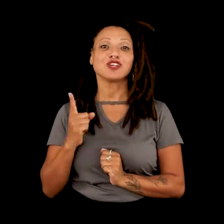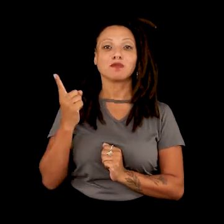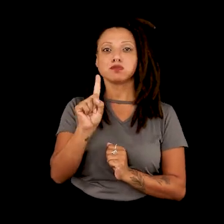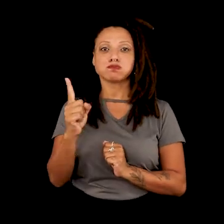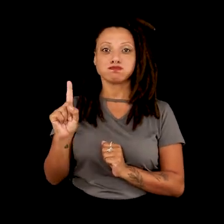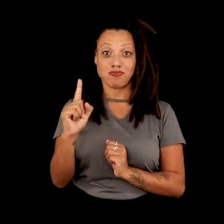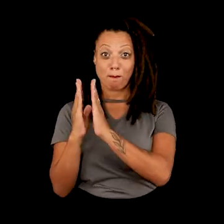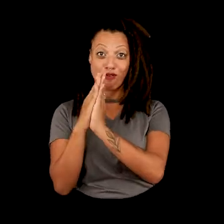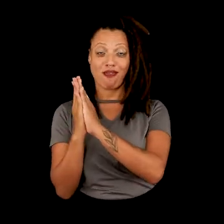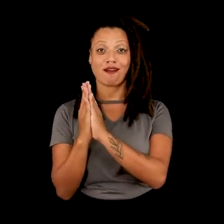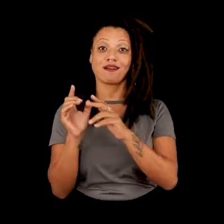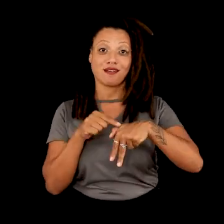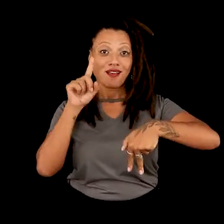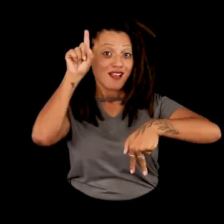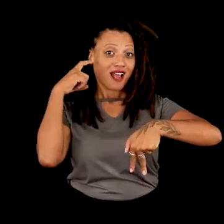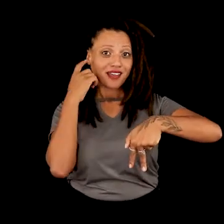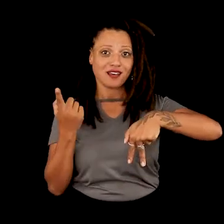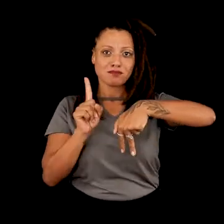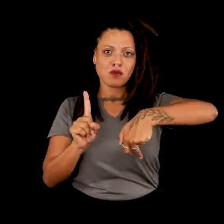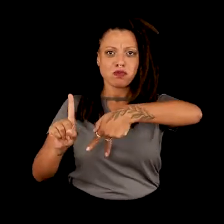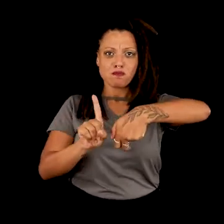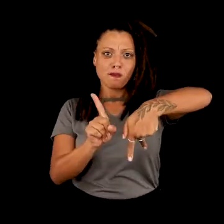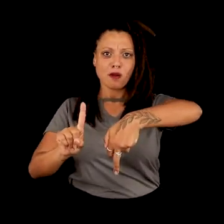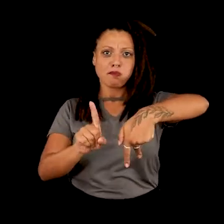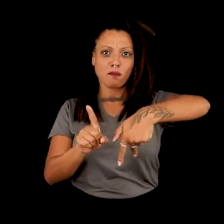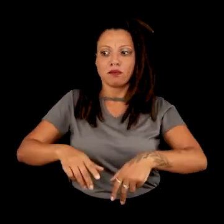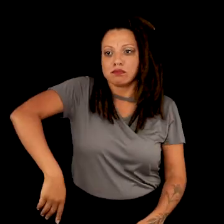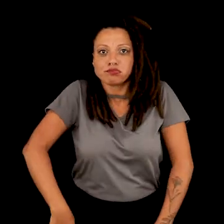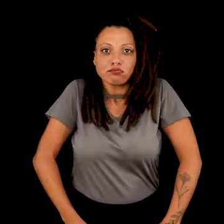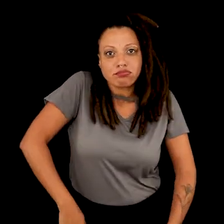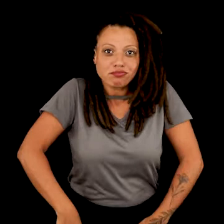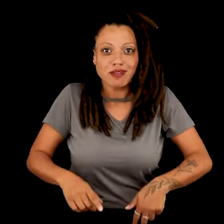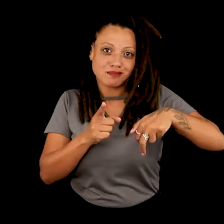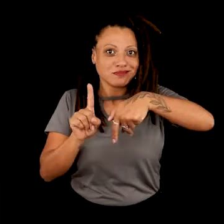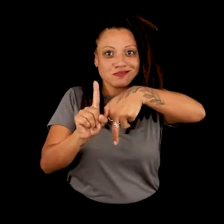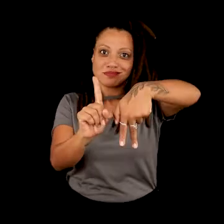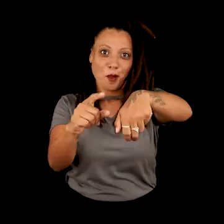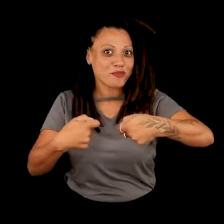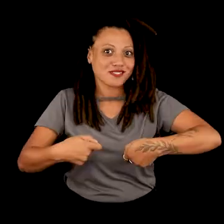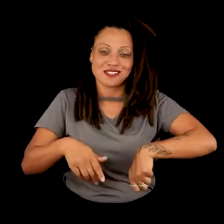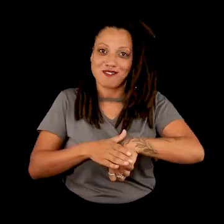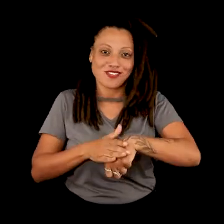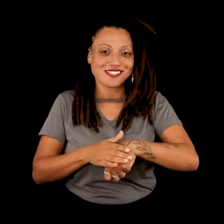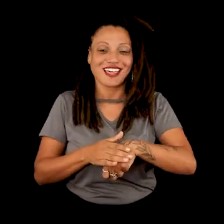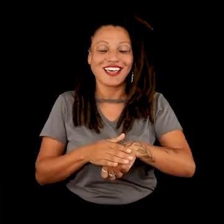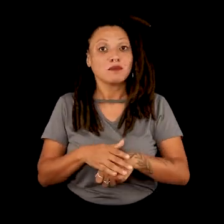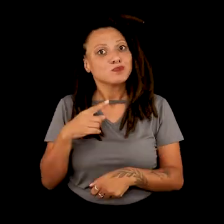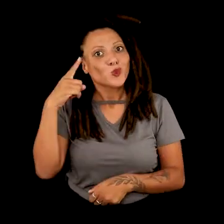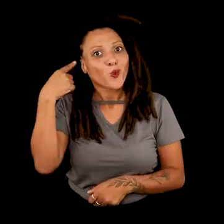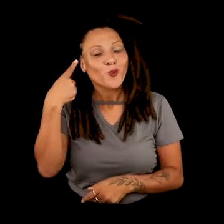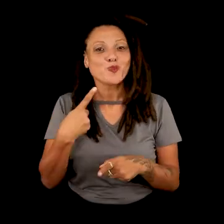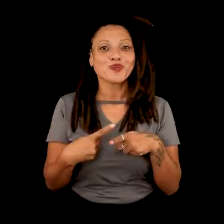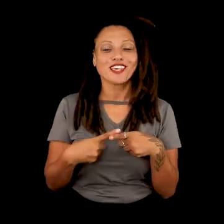minha mão, e saía puxando, saca? E eu ia, né? Eu tinha que ir pro negócio. E era muito doido,